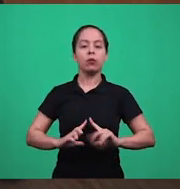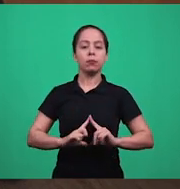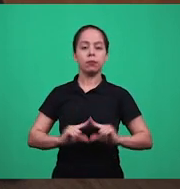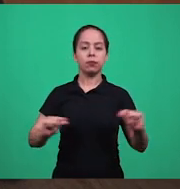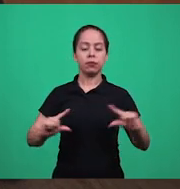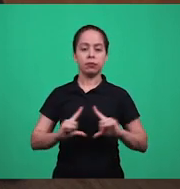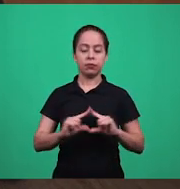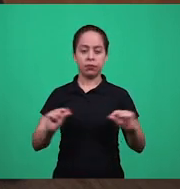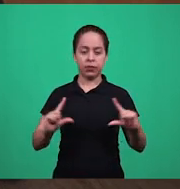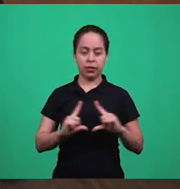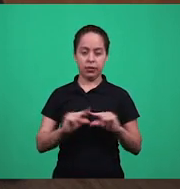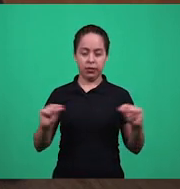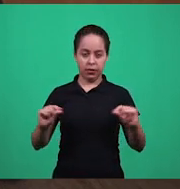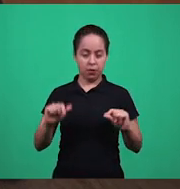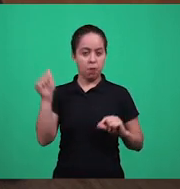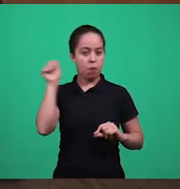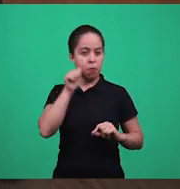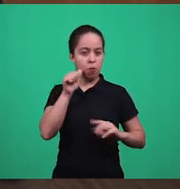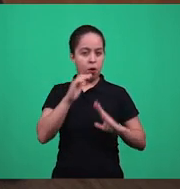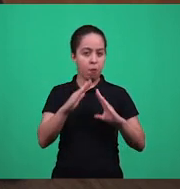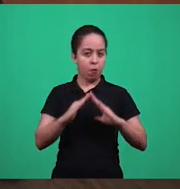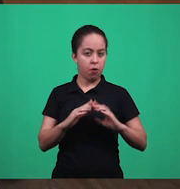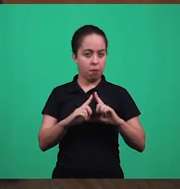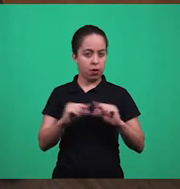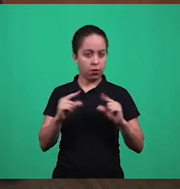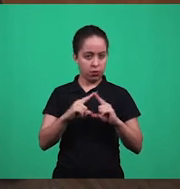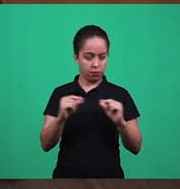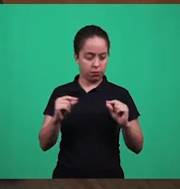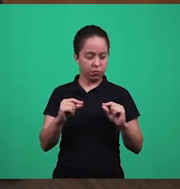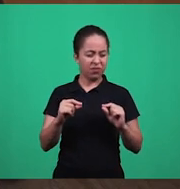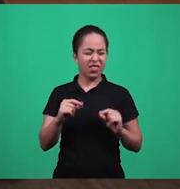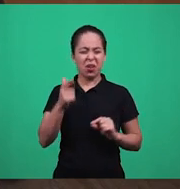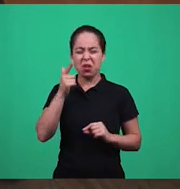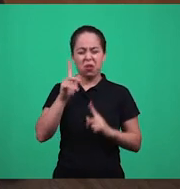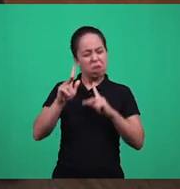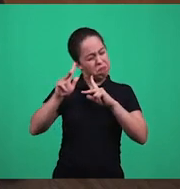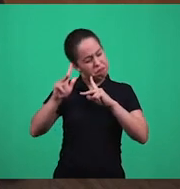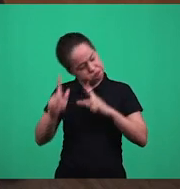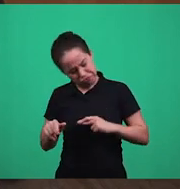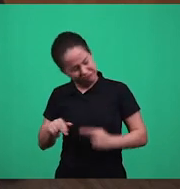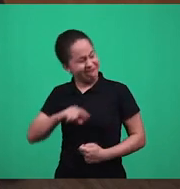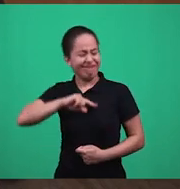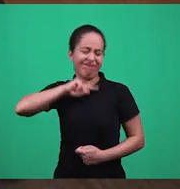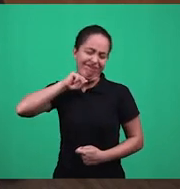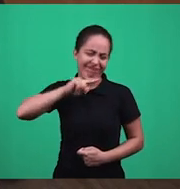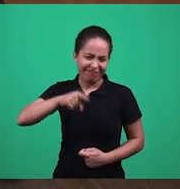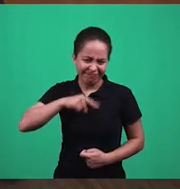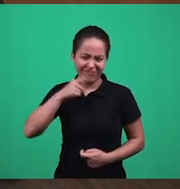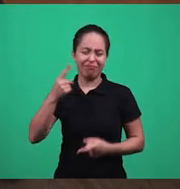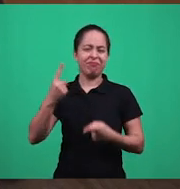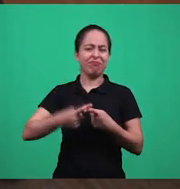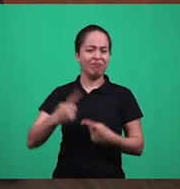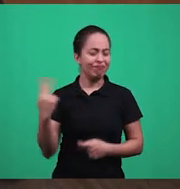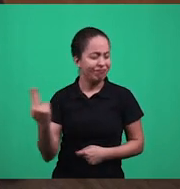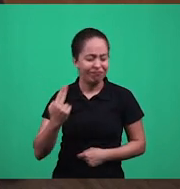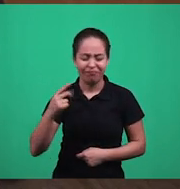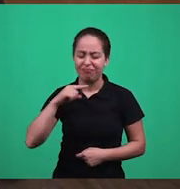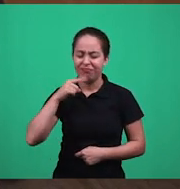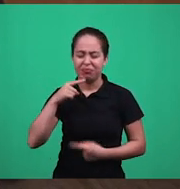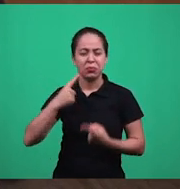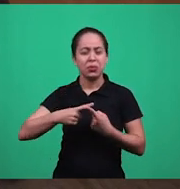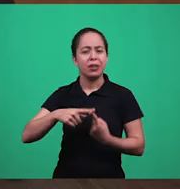Brasília. Não tem conseguido dormir devido a questões de saúde, está frágil,